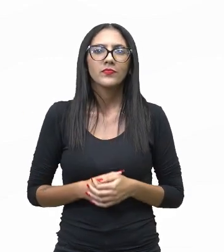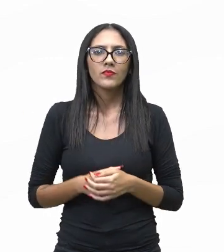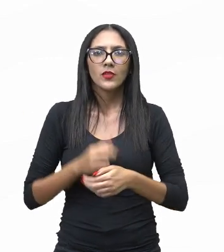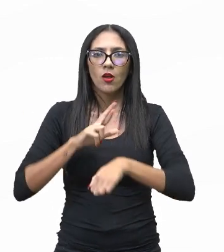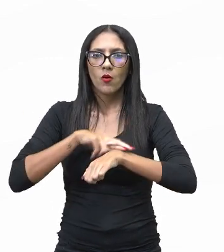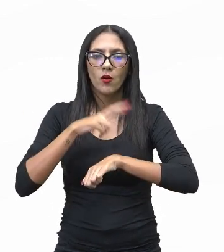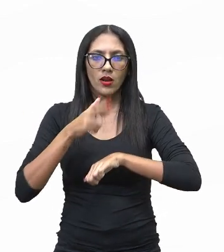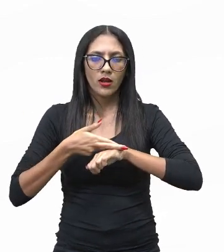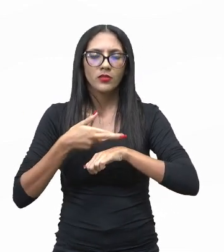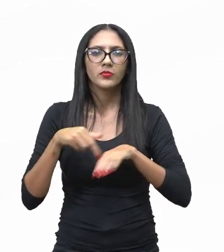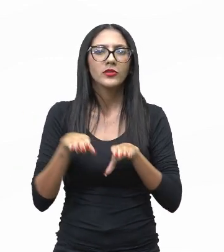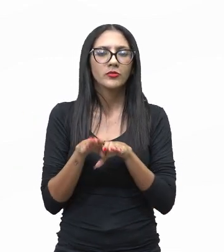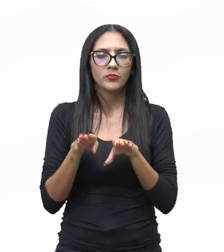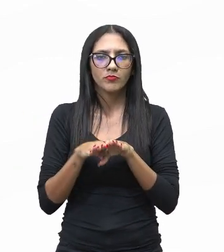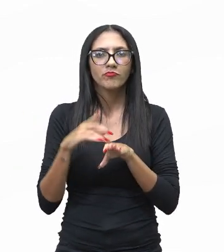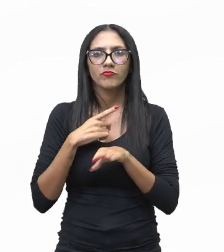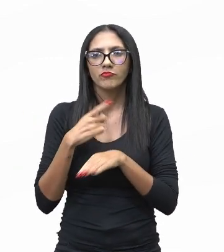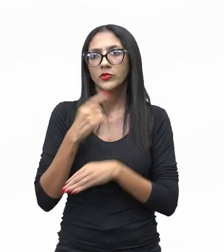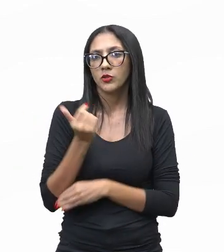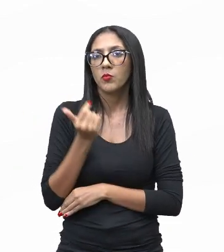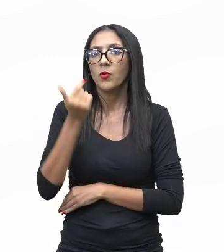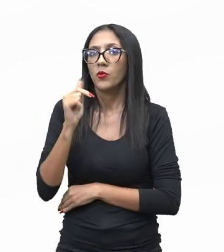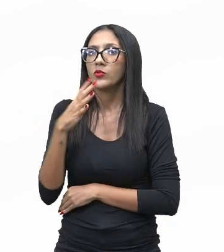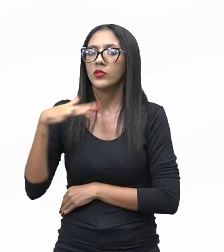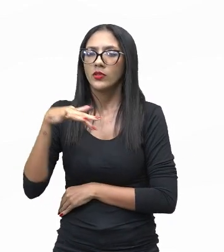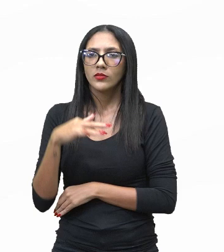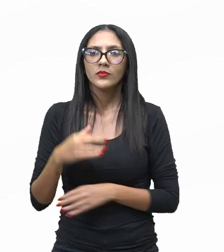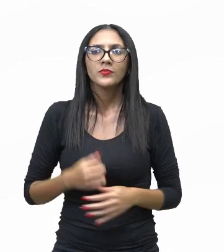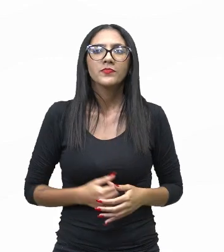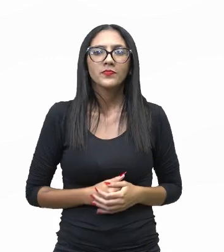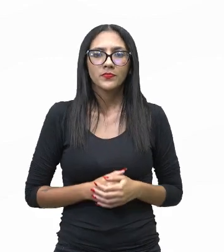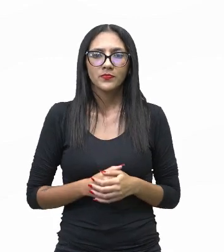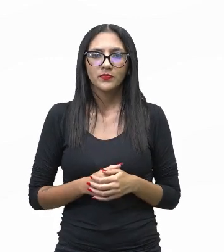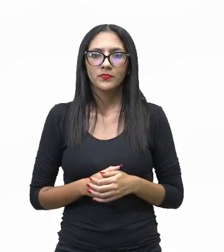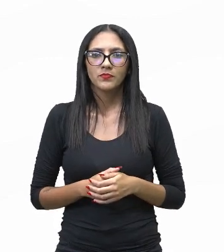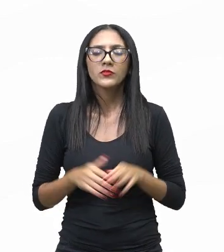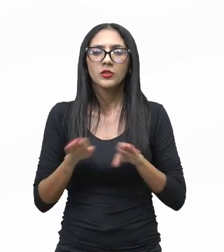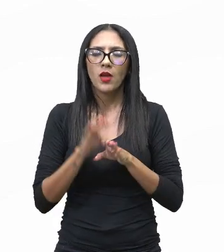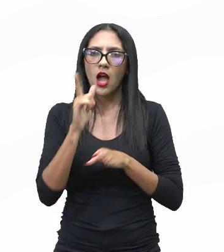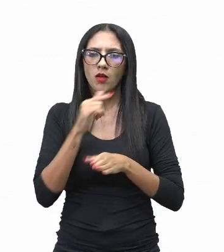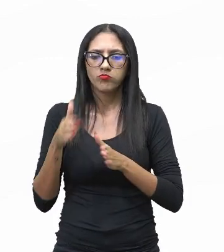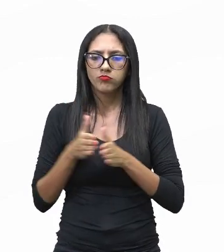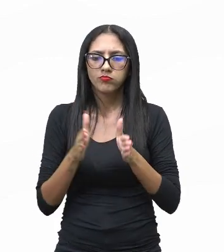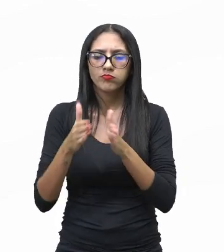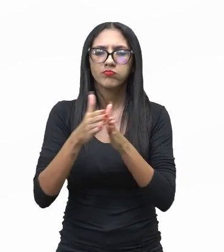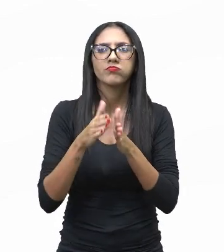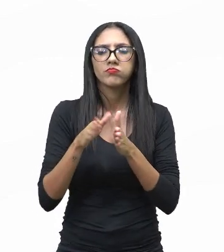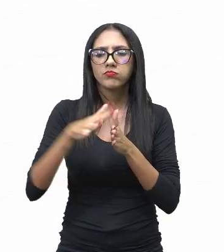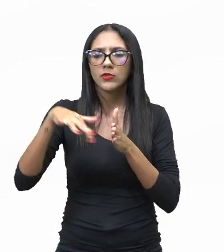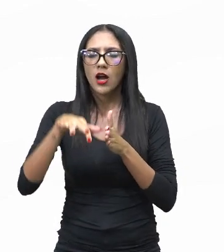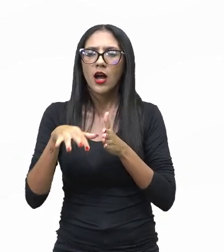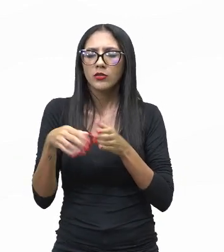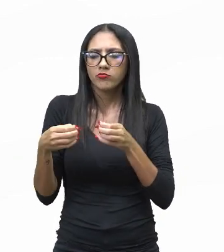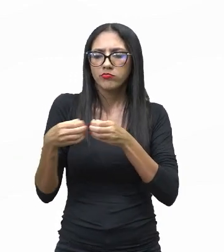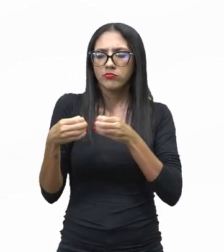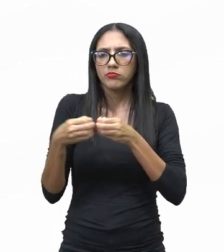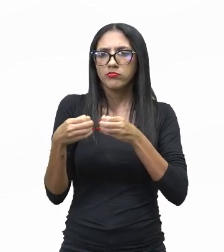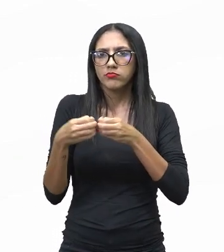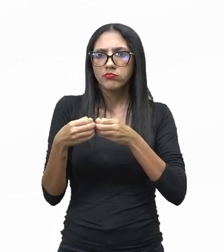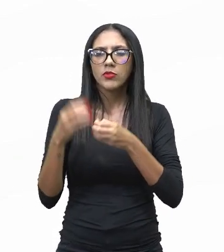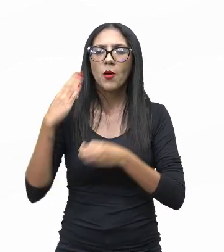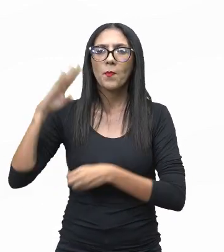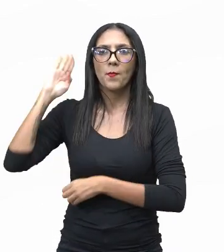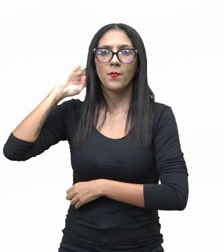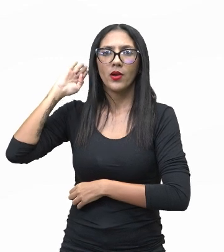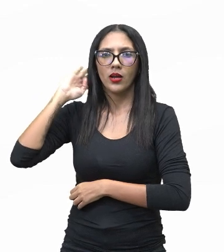também houve, né, outro polo de desenvolvimento. Aqui ao longo do rio Tapajós, no Pará também, né? Todas as áreas próximas